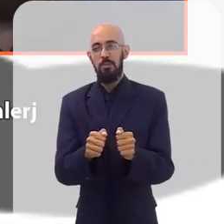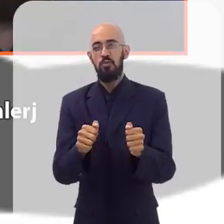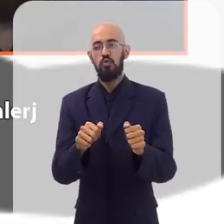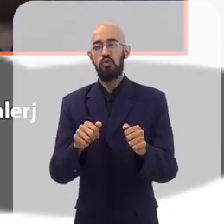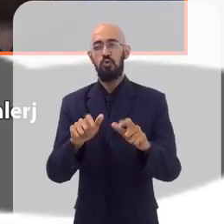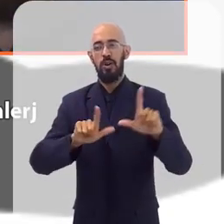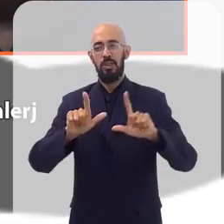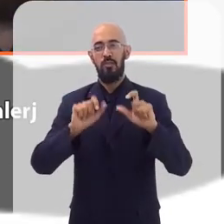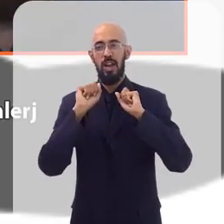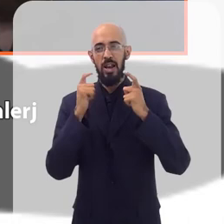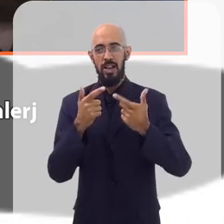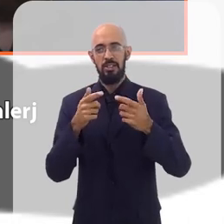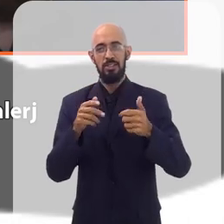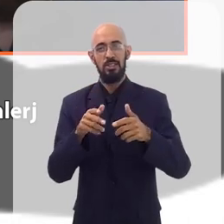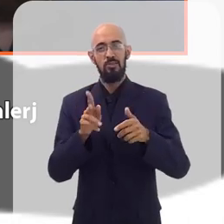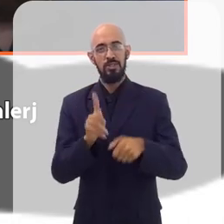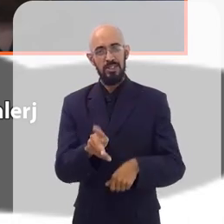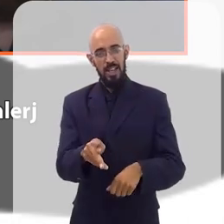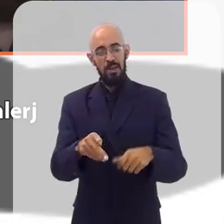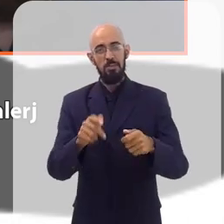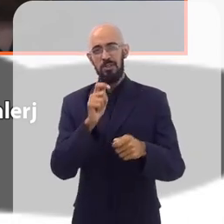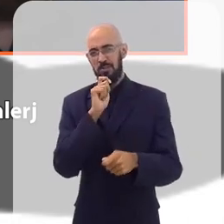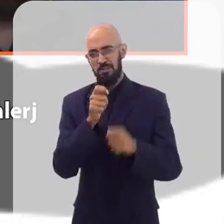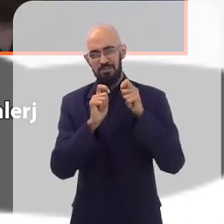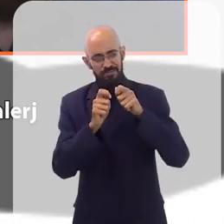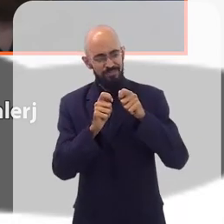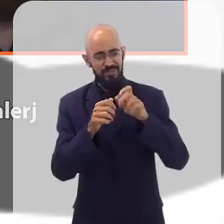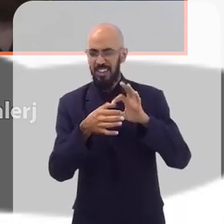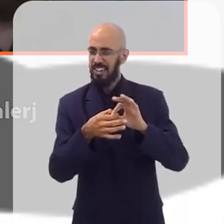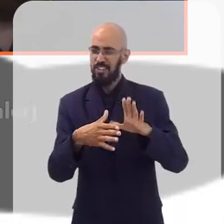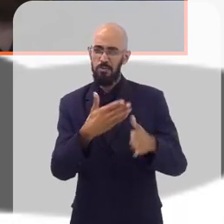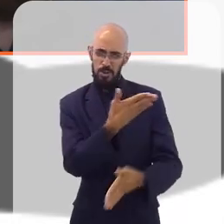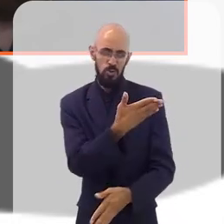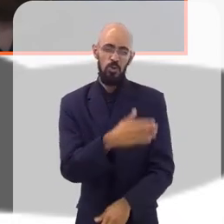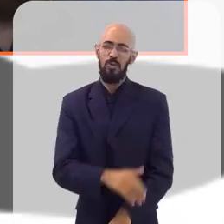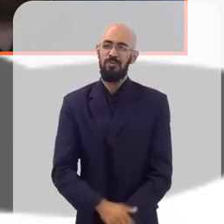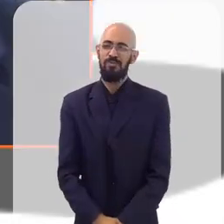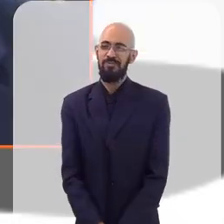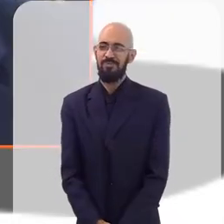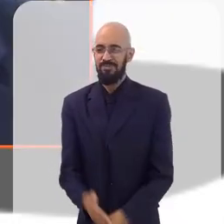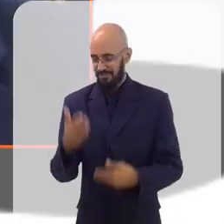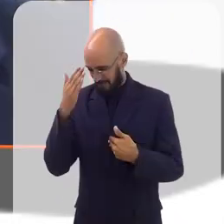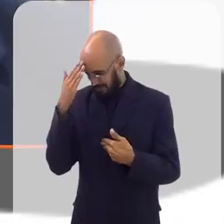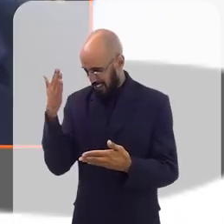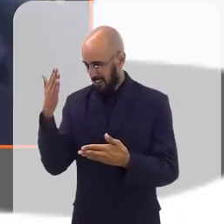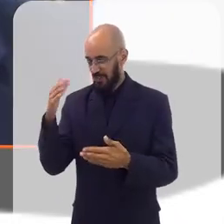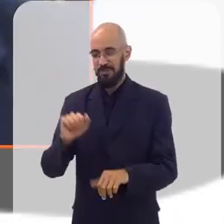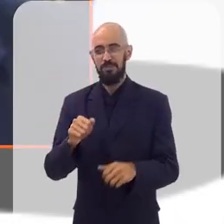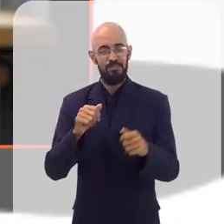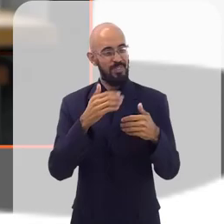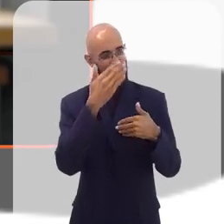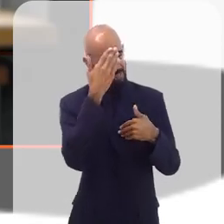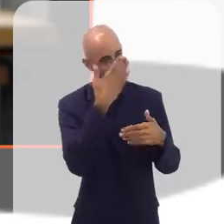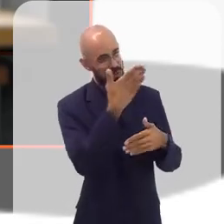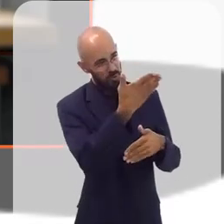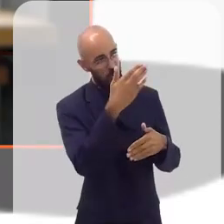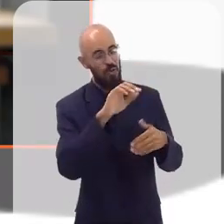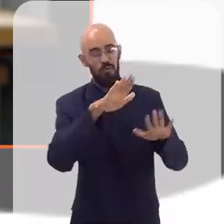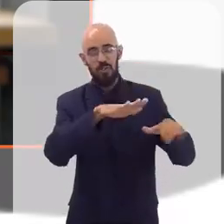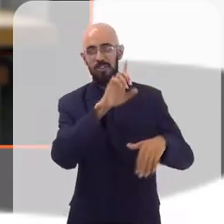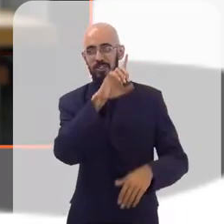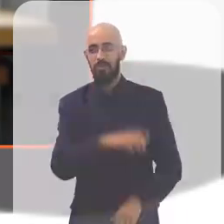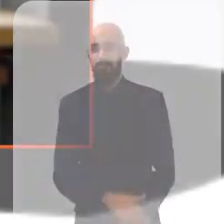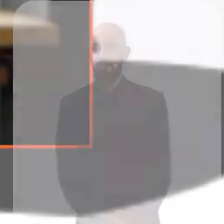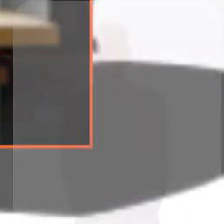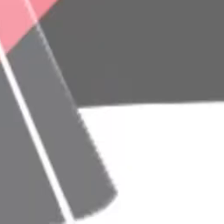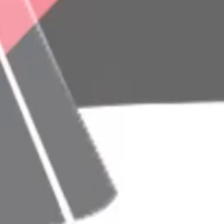aqui com a gente sempre para TV alerj com a nossa equipe estamos sempre aqui de microfones abertos para o senhor tá bom obrigado Muito